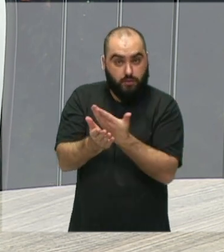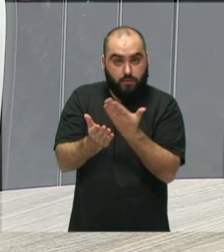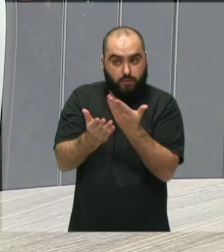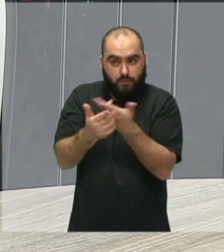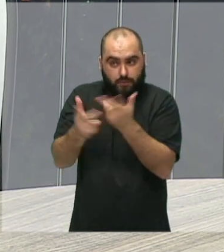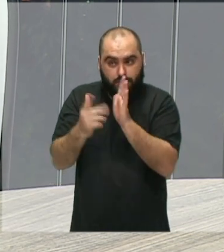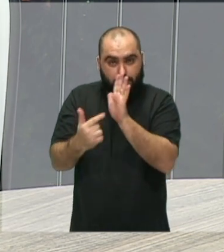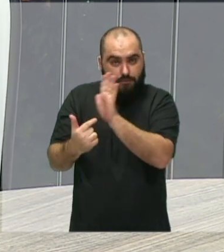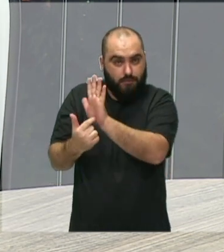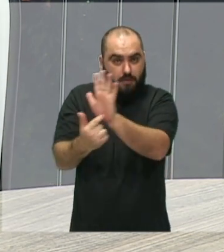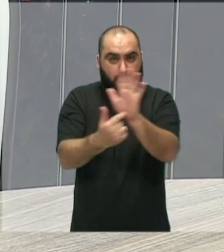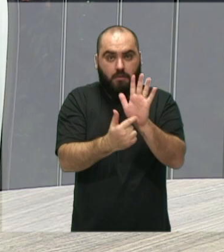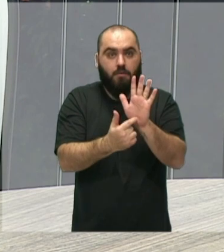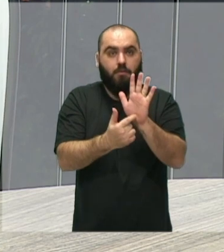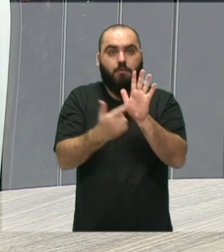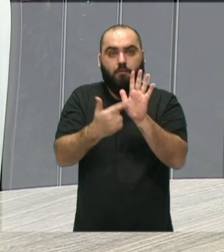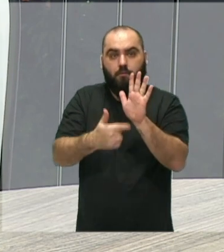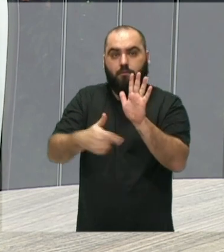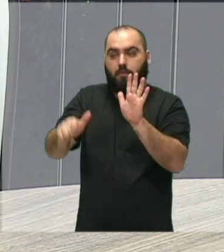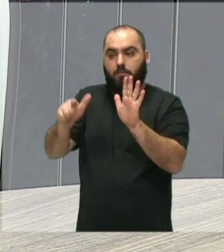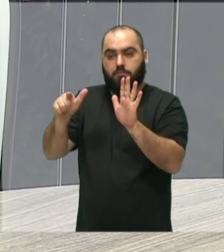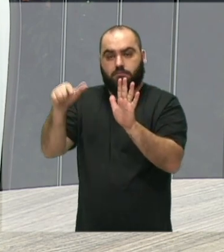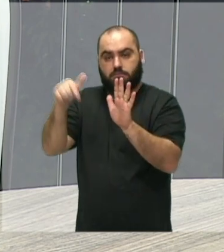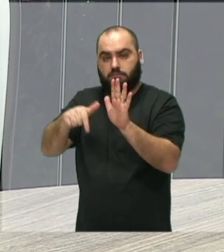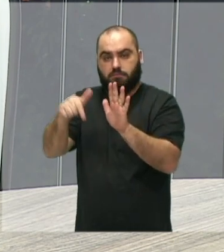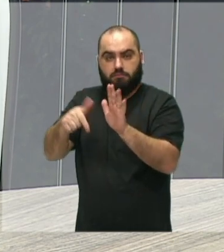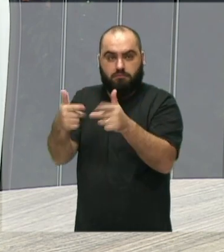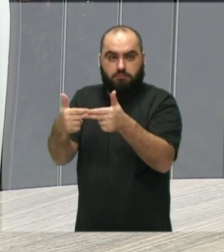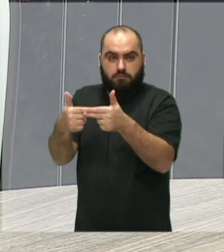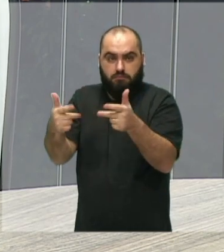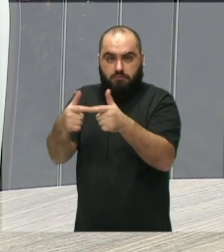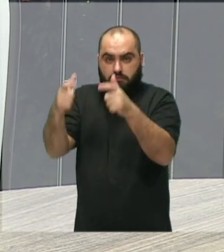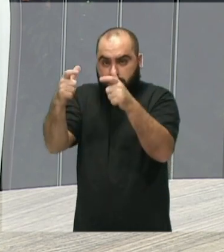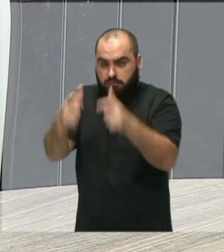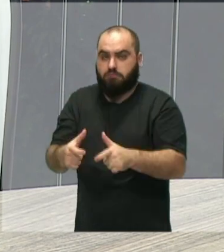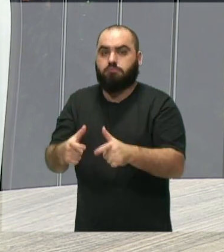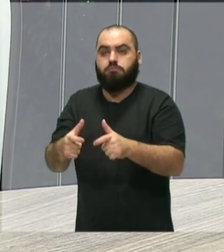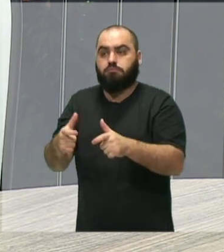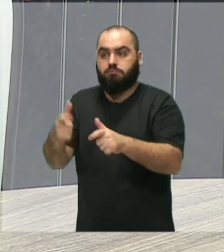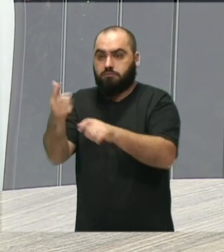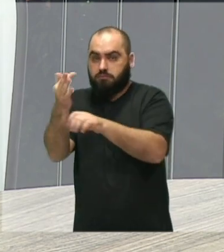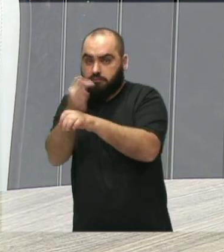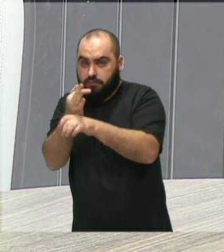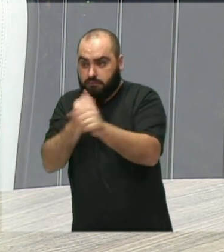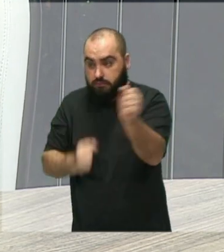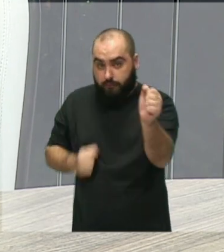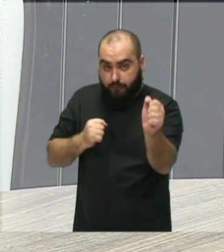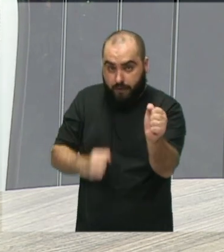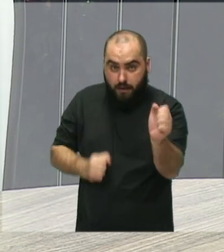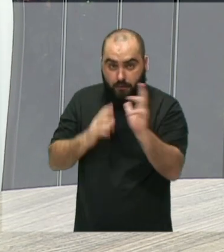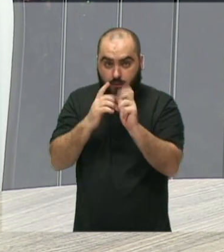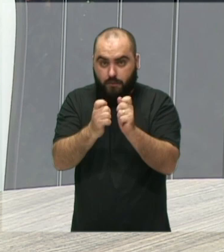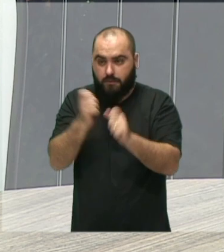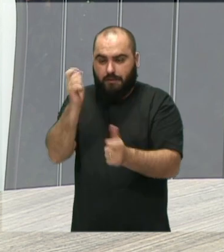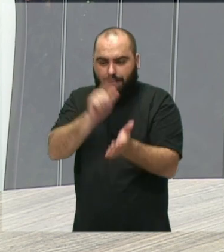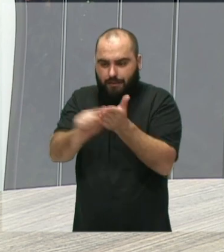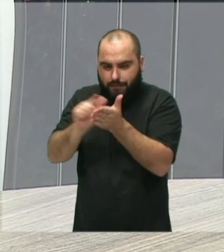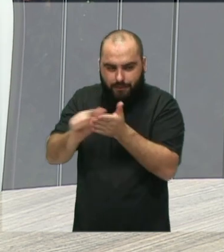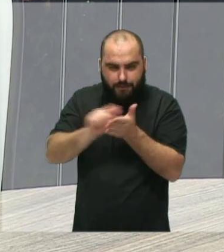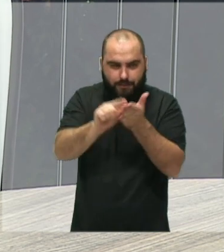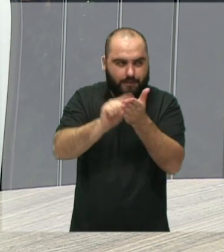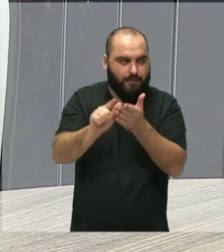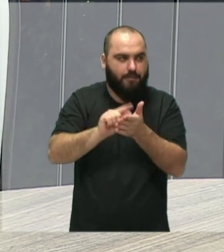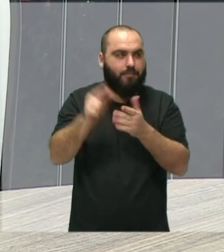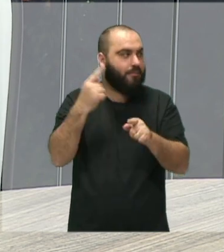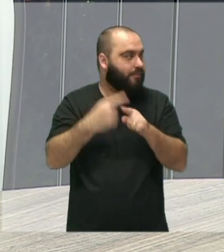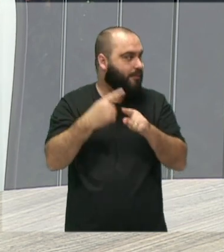gente priorizou nessa parte de etnografia e ferrovia, higienizar os que estavam expostos, que por mais que quando